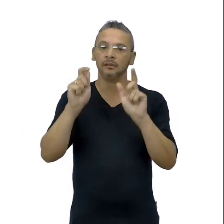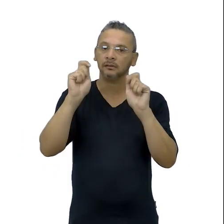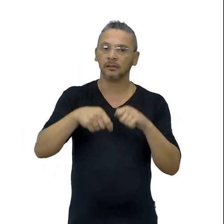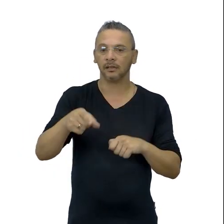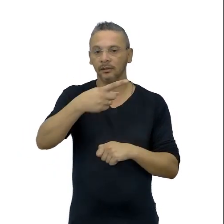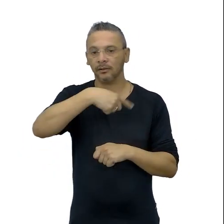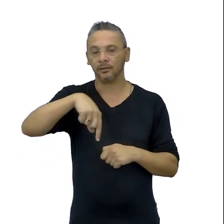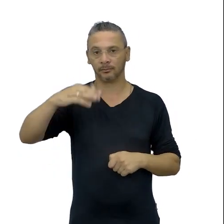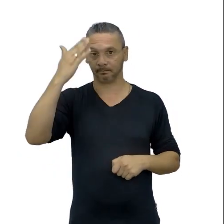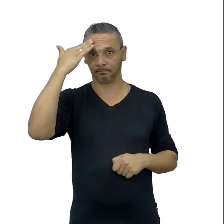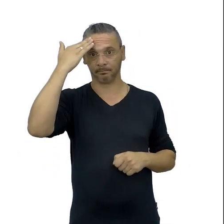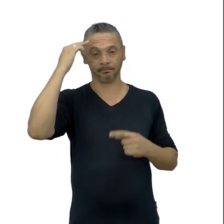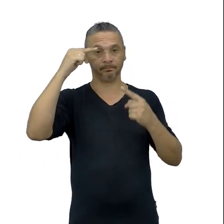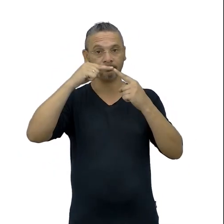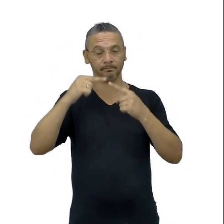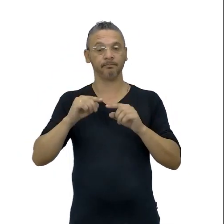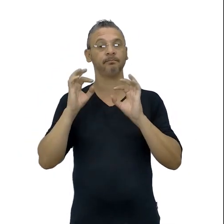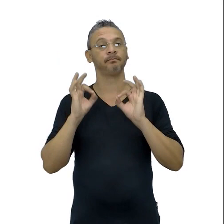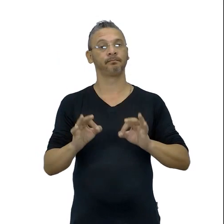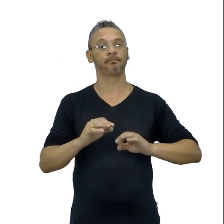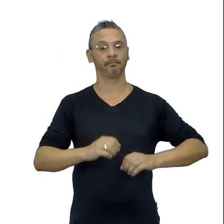novos saberes.